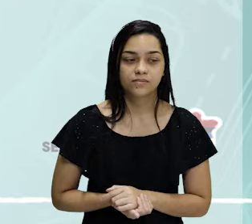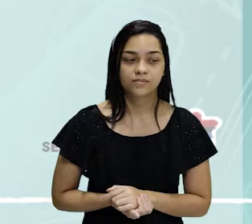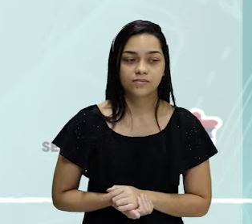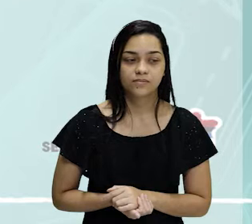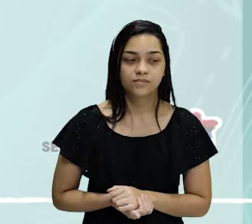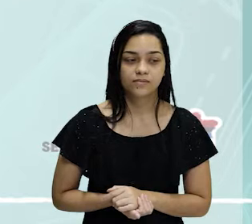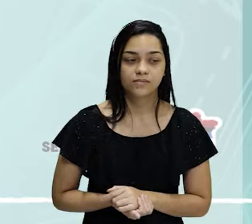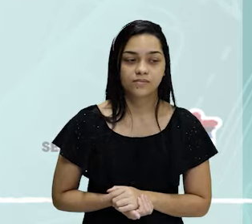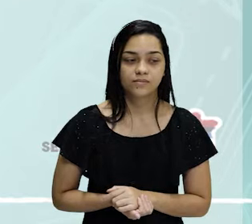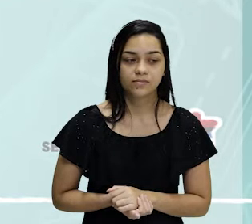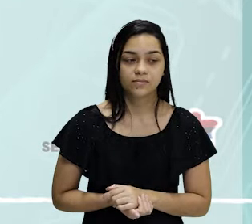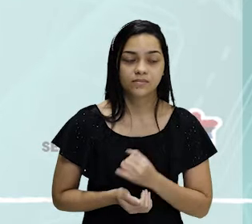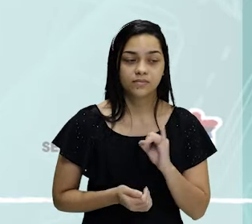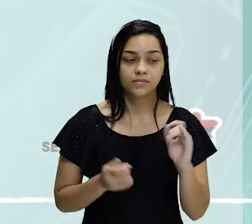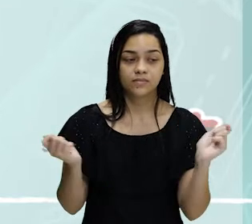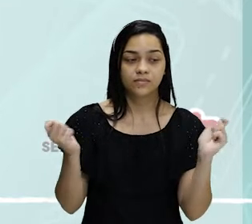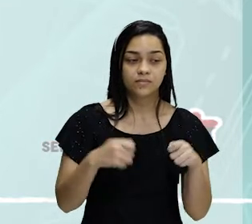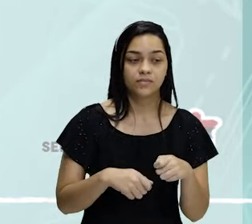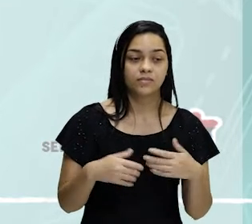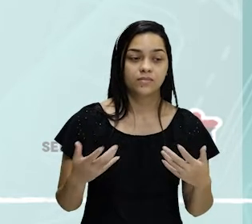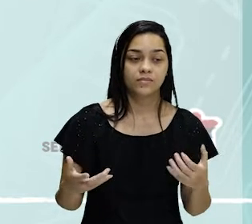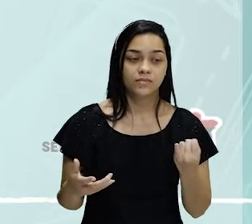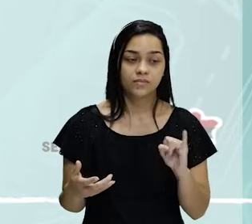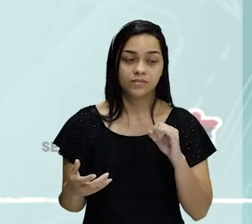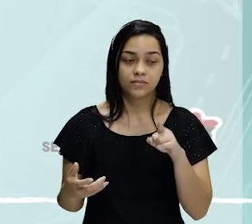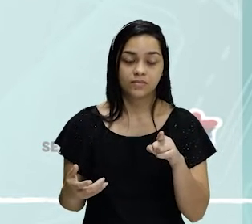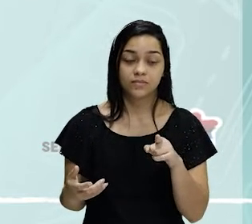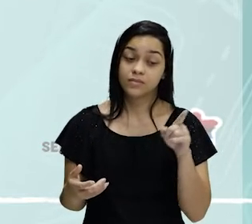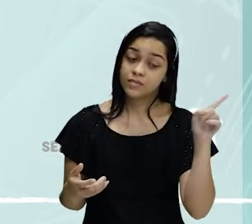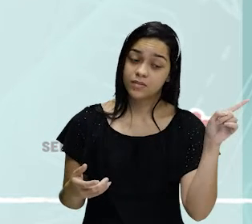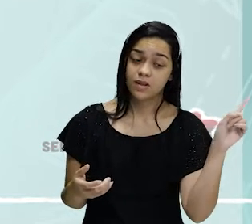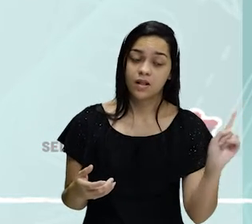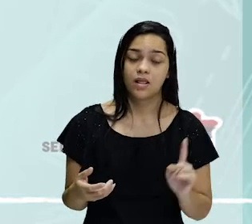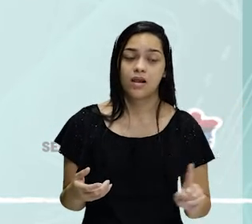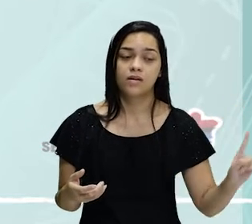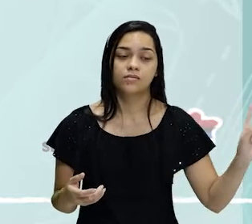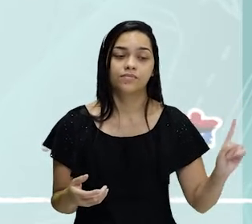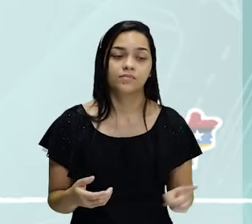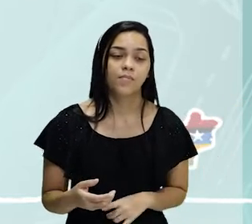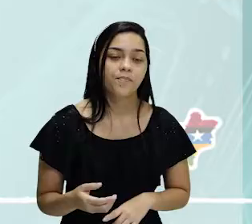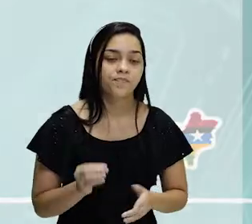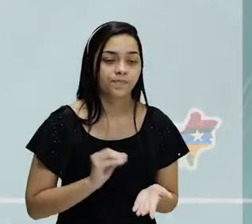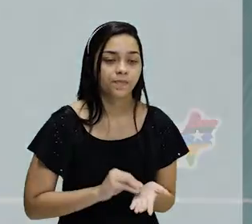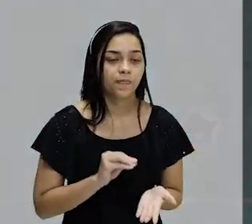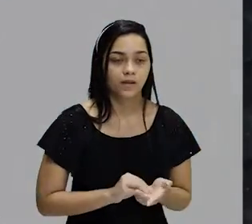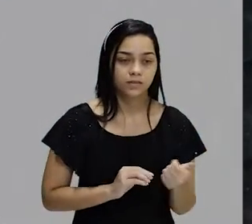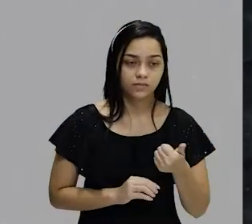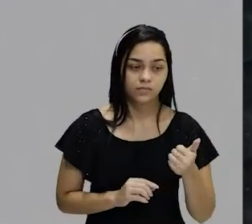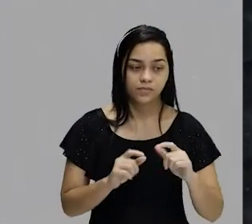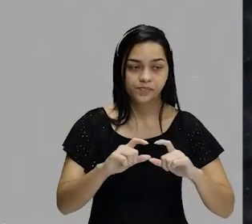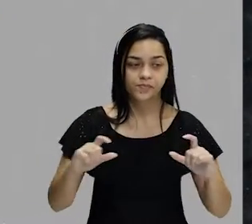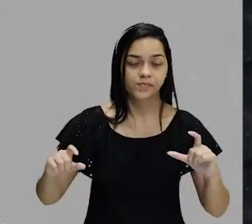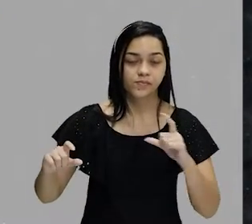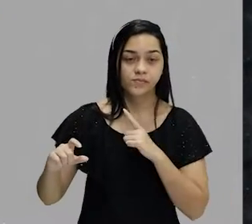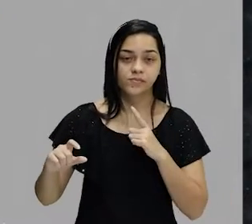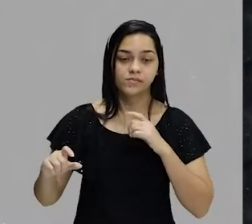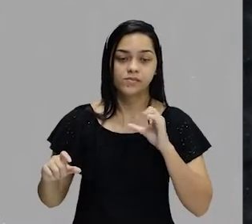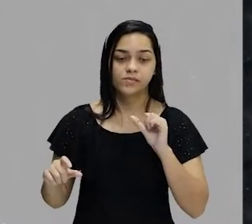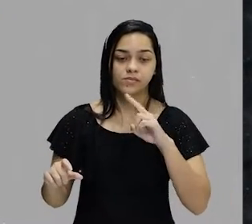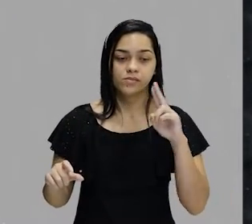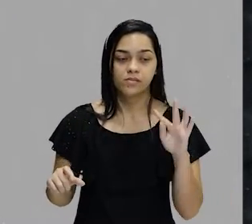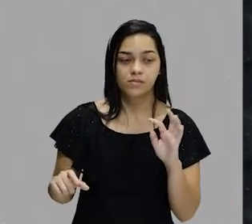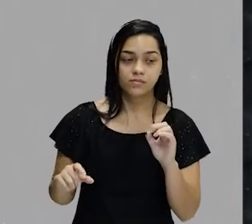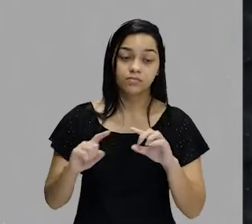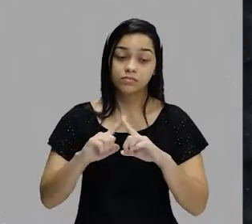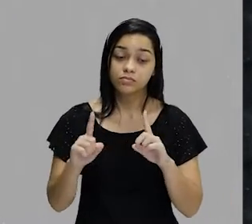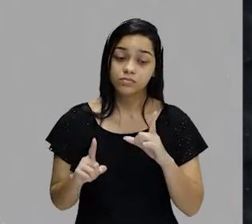Só era possível se você estivesse lá. Faltou aí, na primeira oração, o sujeito.